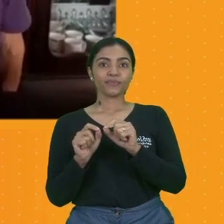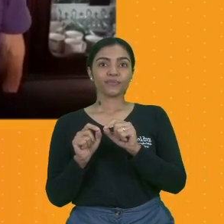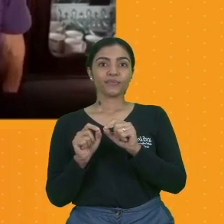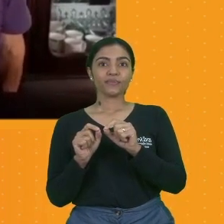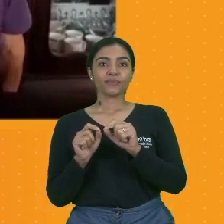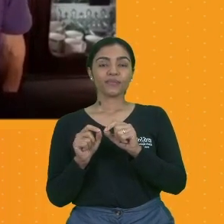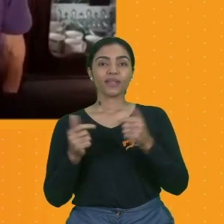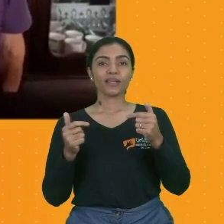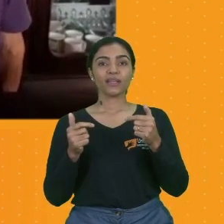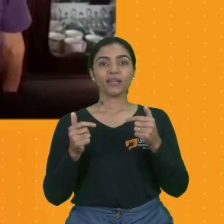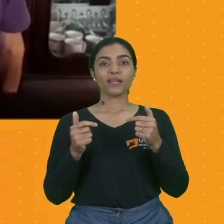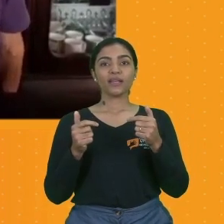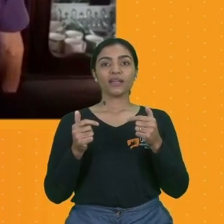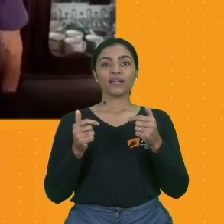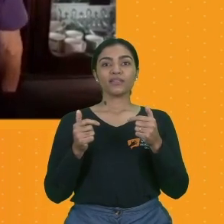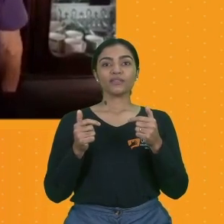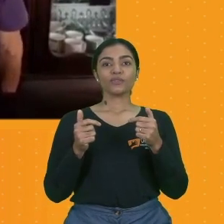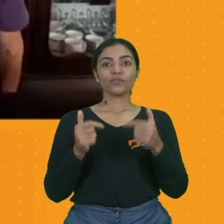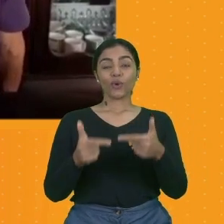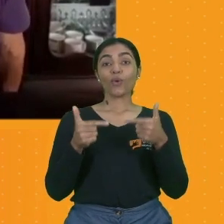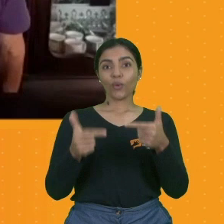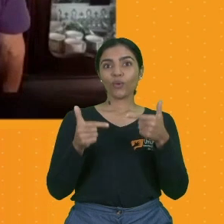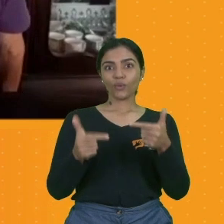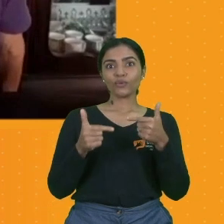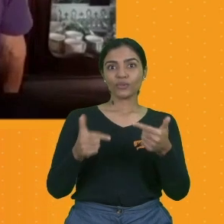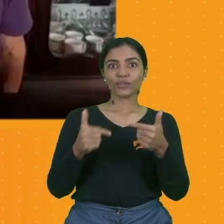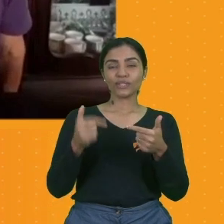sortuda né mas não sei